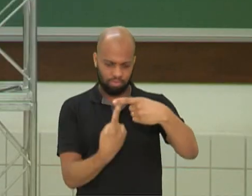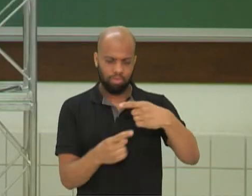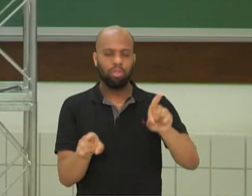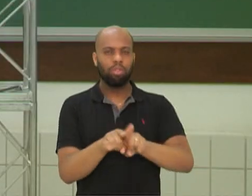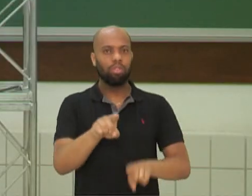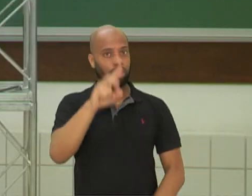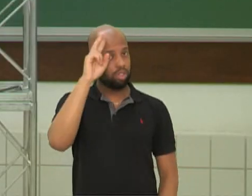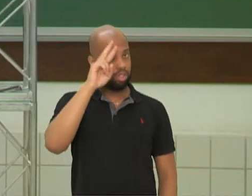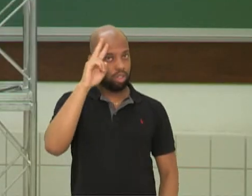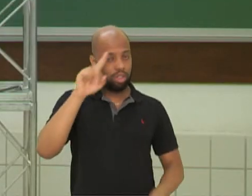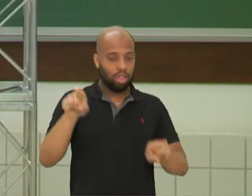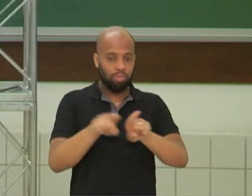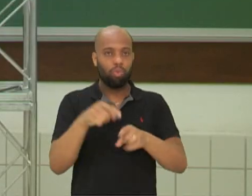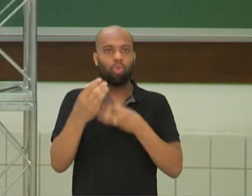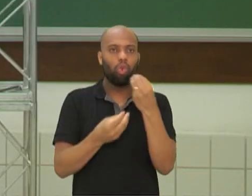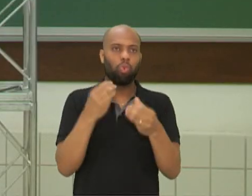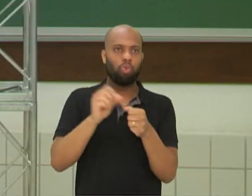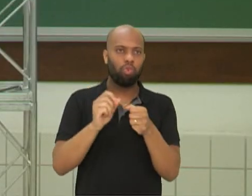81.